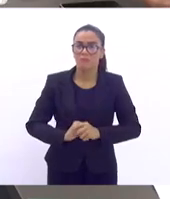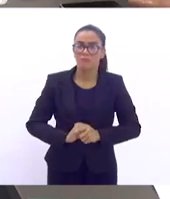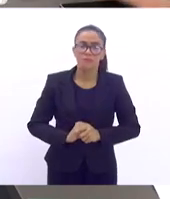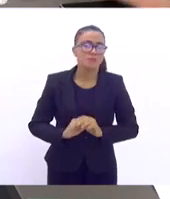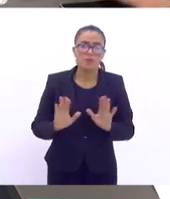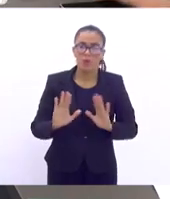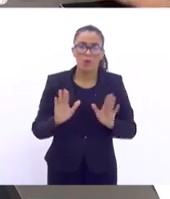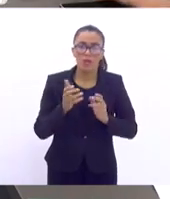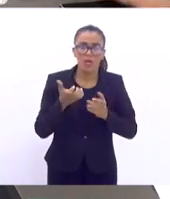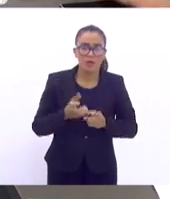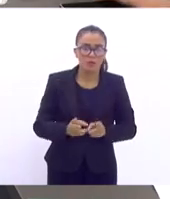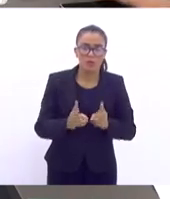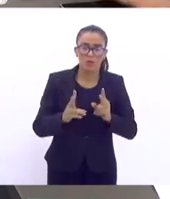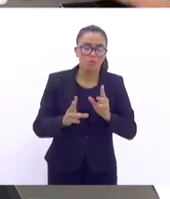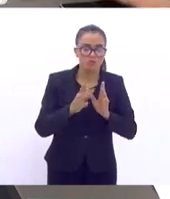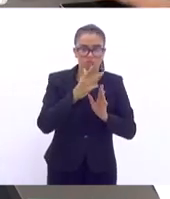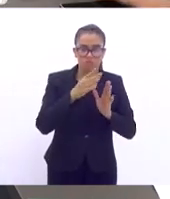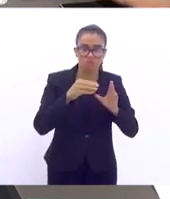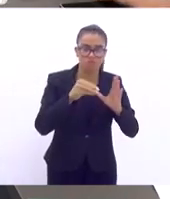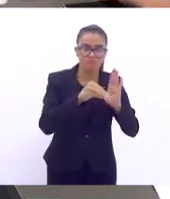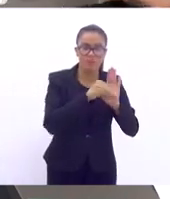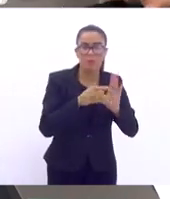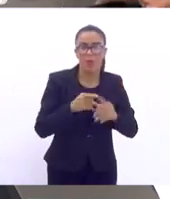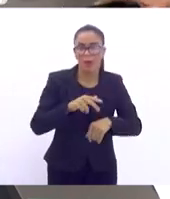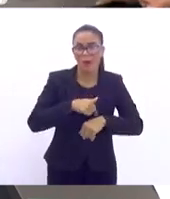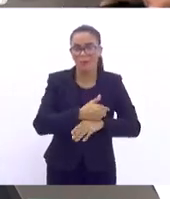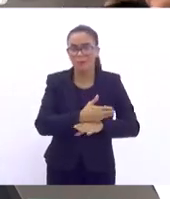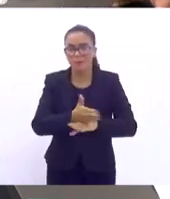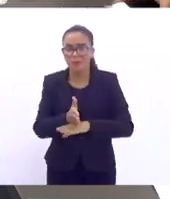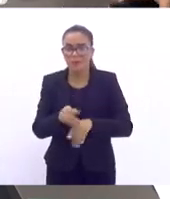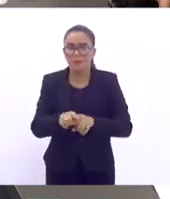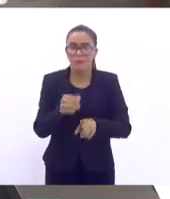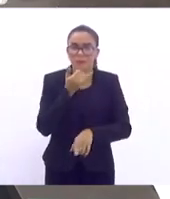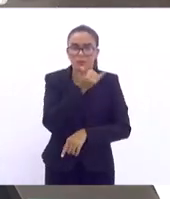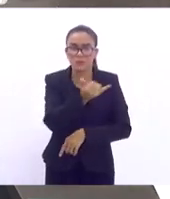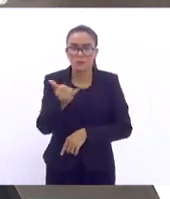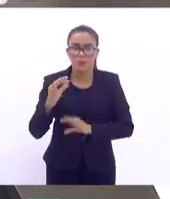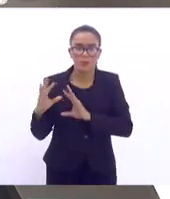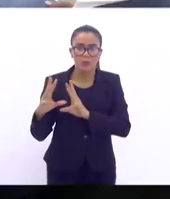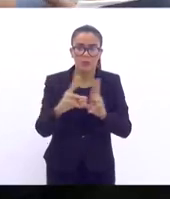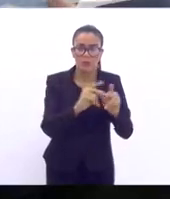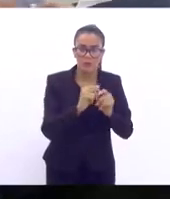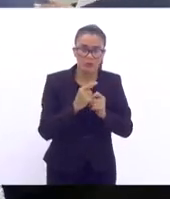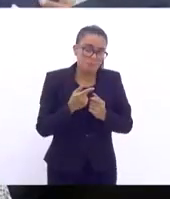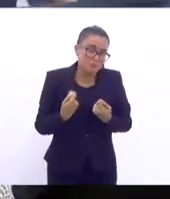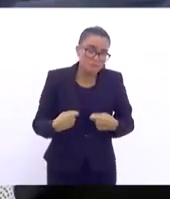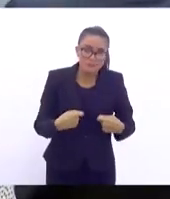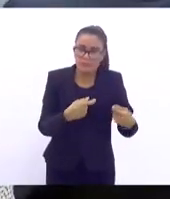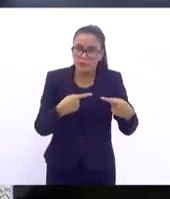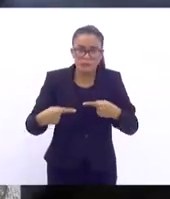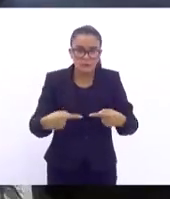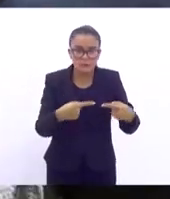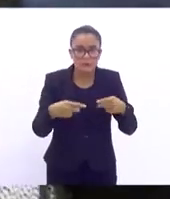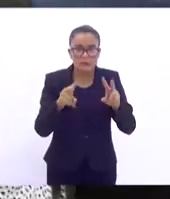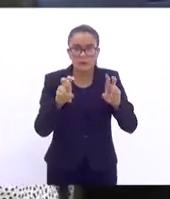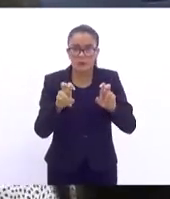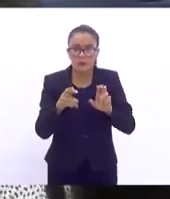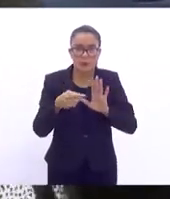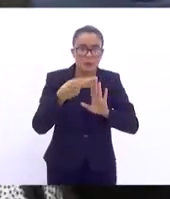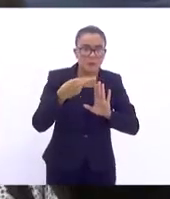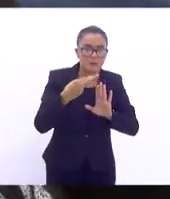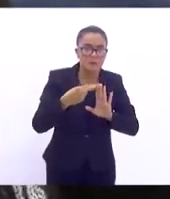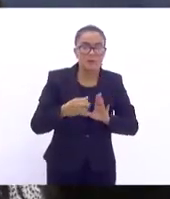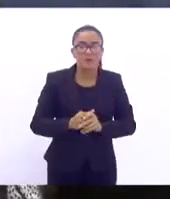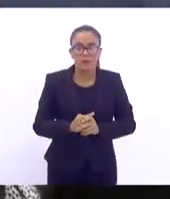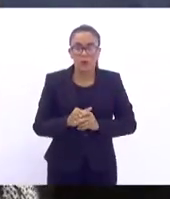então não havendo quem queira incluir já no avançado a hora peço desculpas a todos aí pelo avançar da hora mas foi pertinente a discussão em relação a resolução